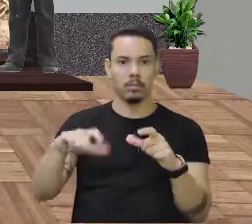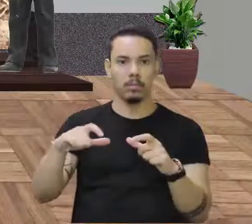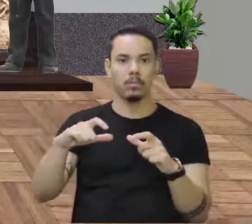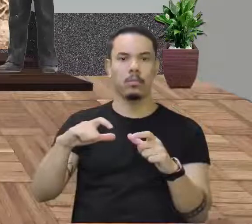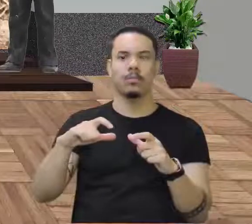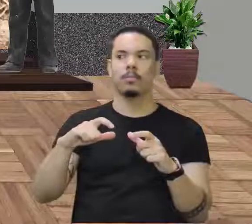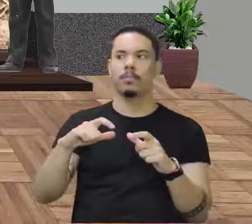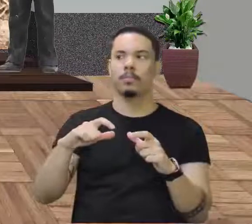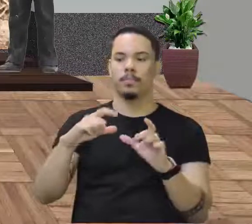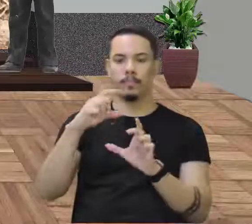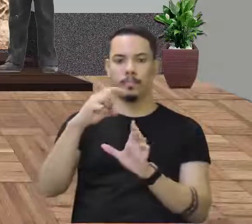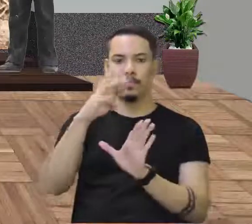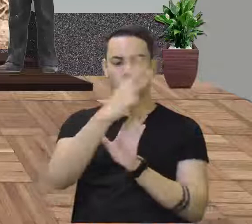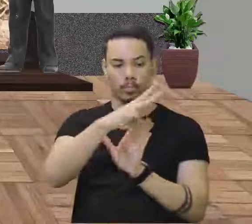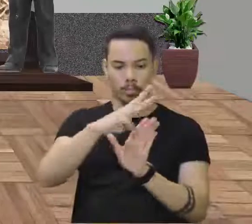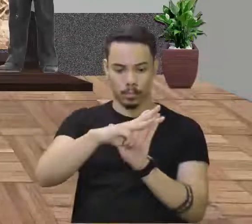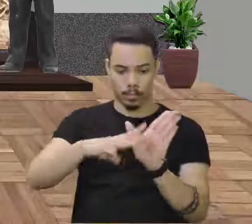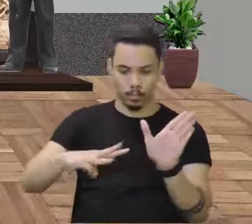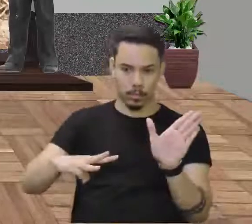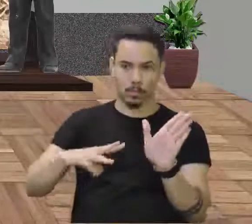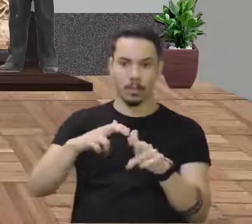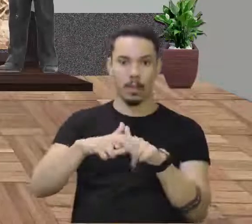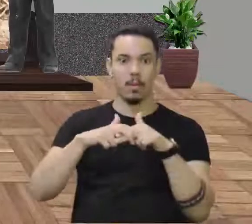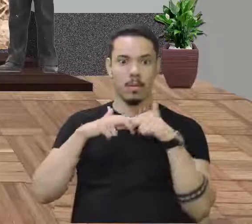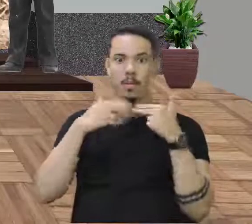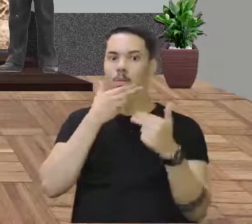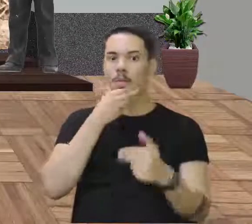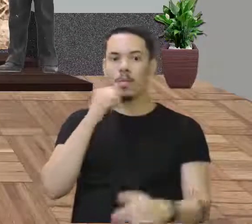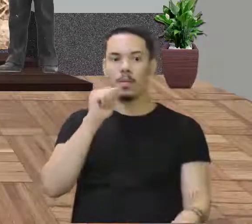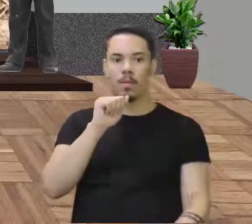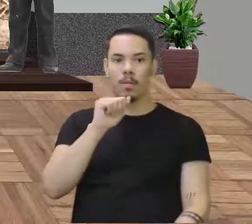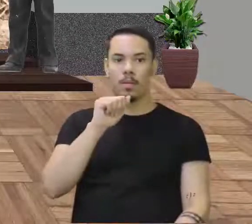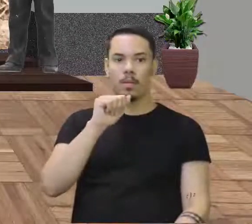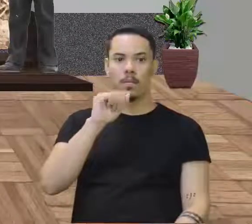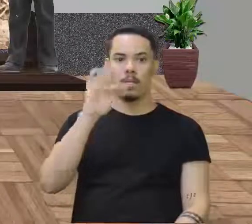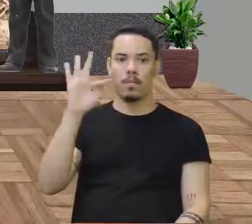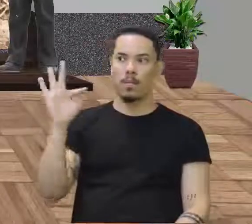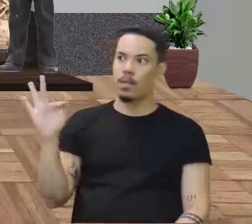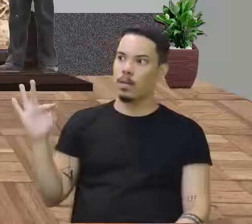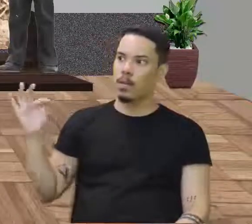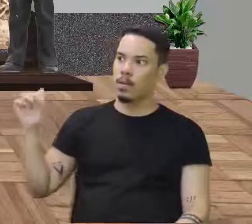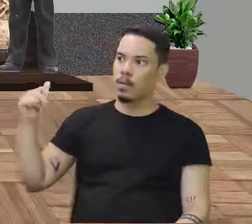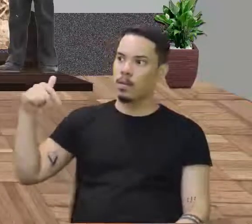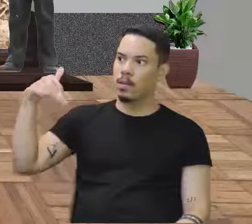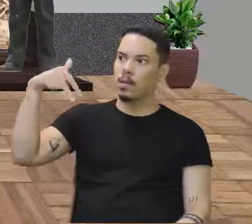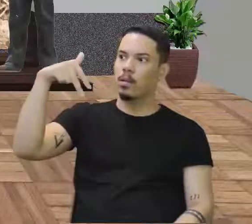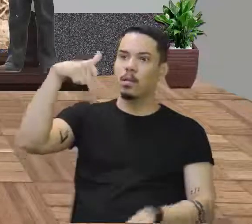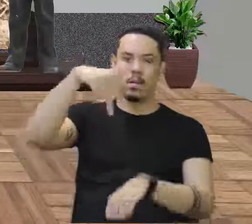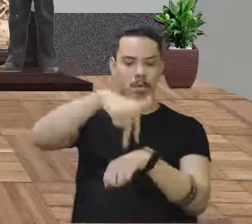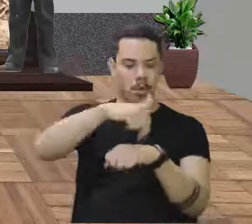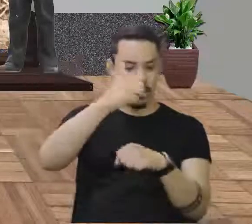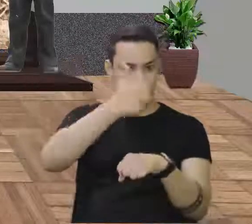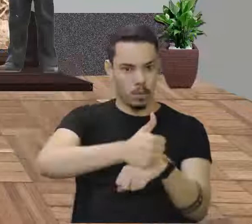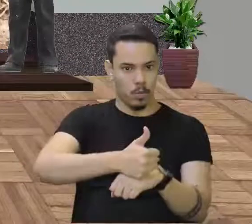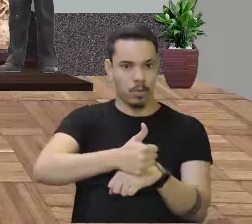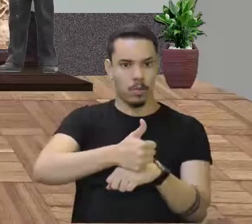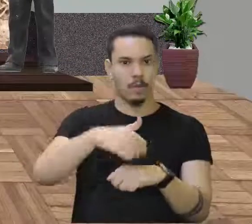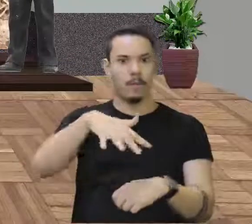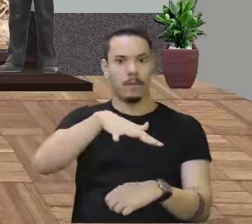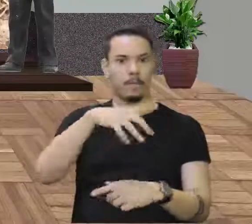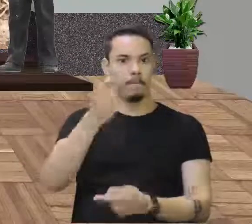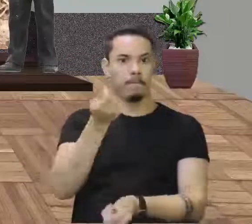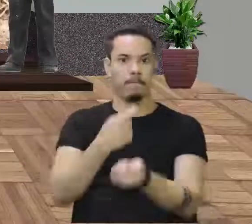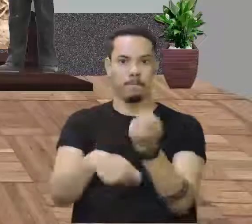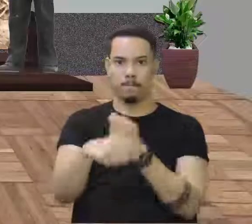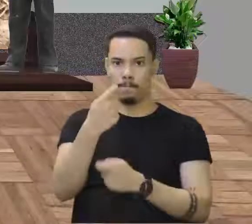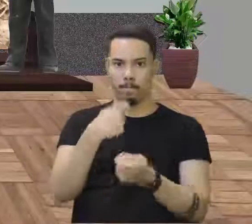Madeira. Aloysio Ferreira está a caminho de Santo Antônio do Rio Madeira para assumir as linhas telegráficas, a administração das